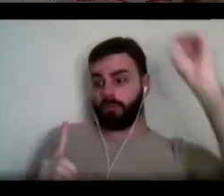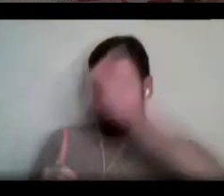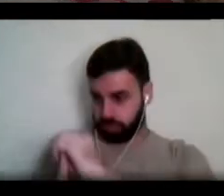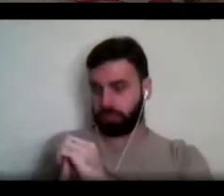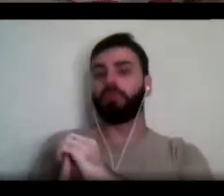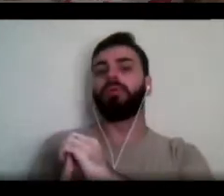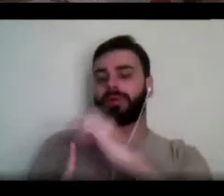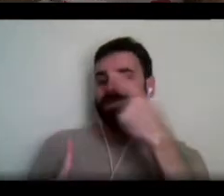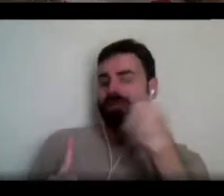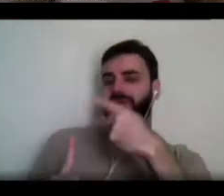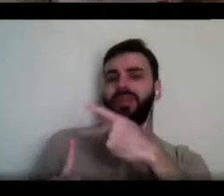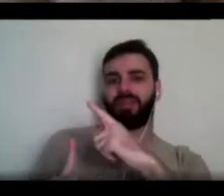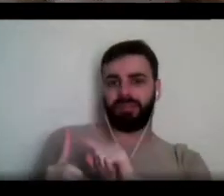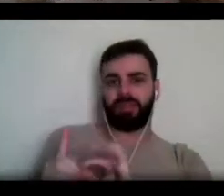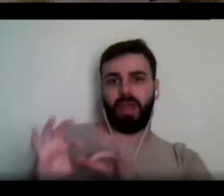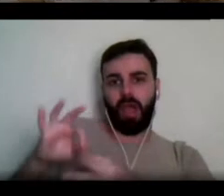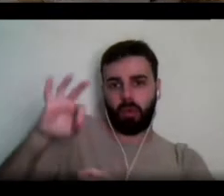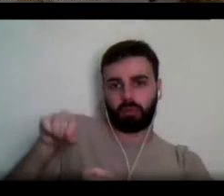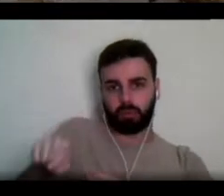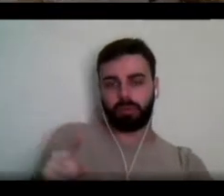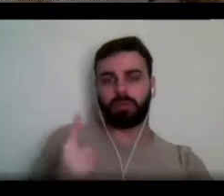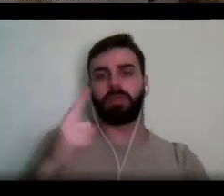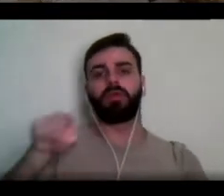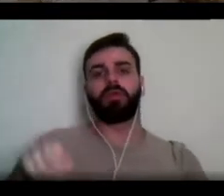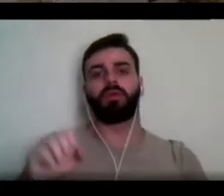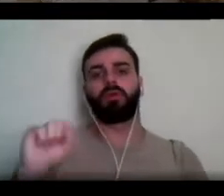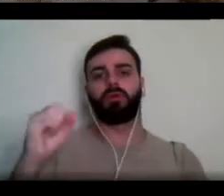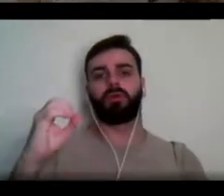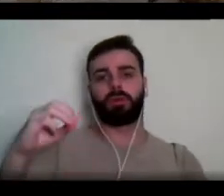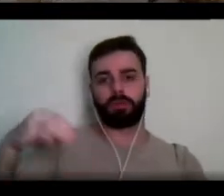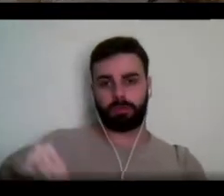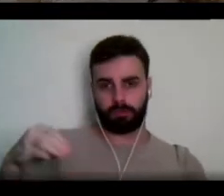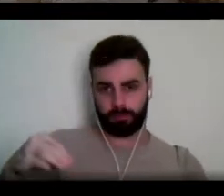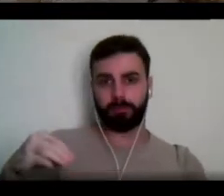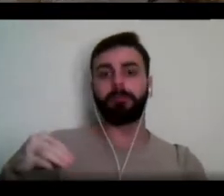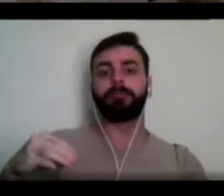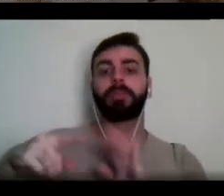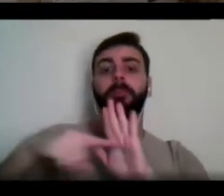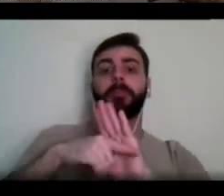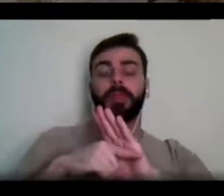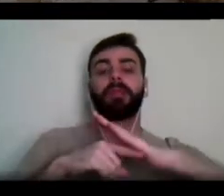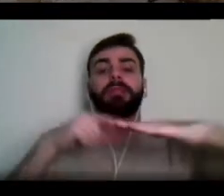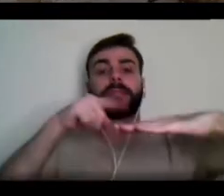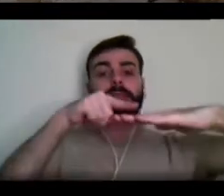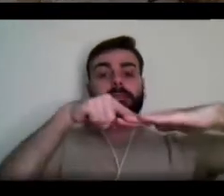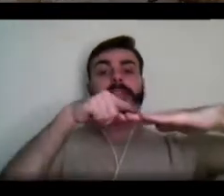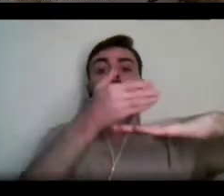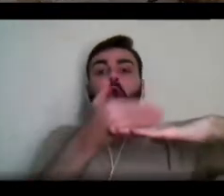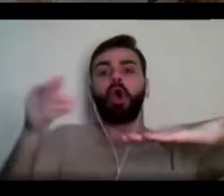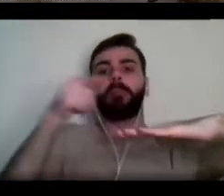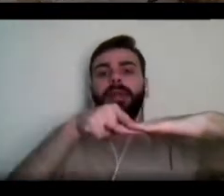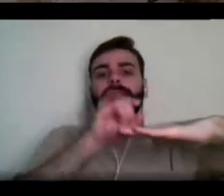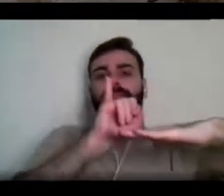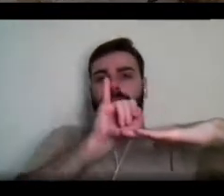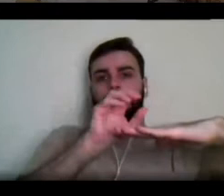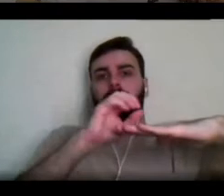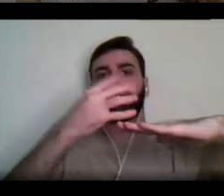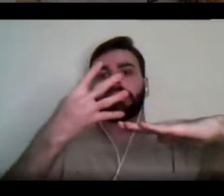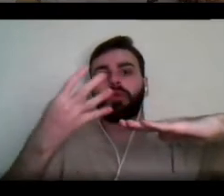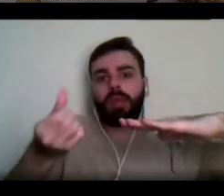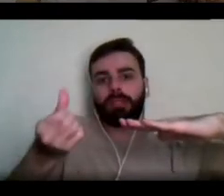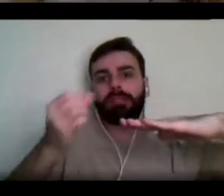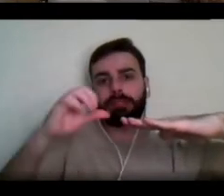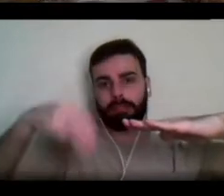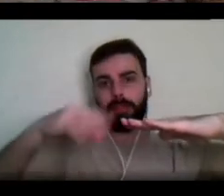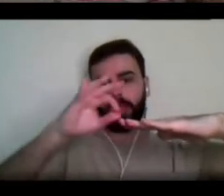do professor. Então, é a altura do professor, né? 1,80 metros, menos um y inicial, que é 46 metros.